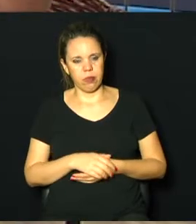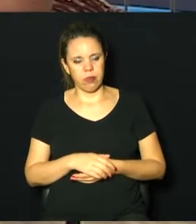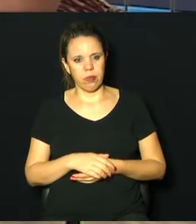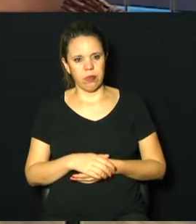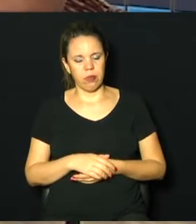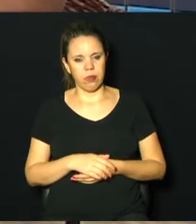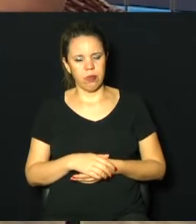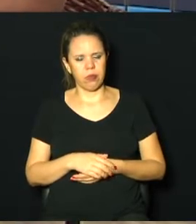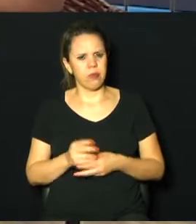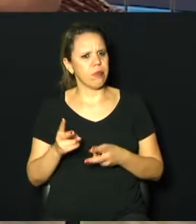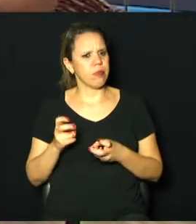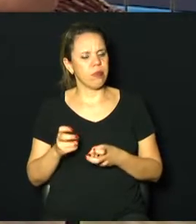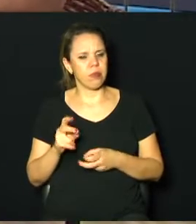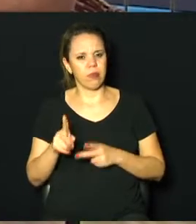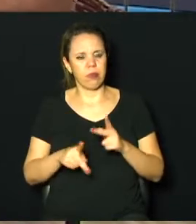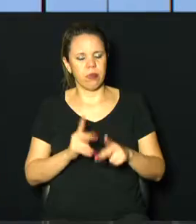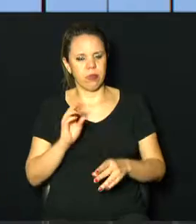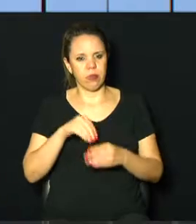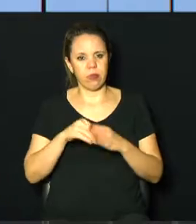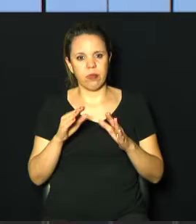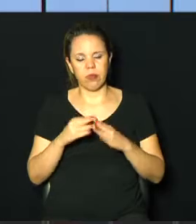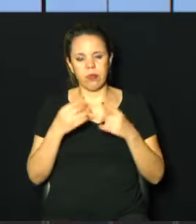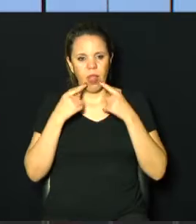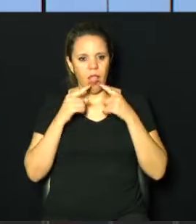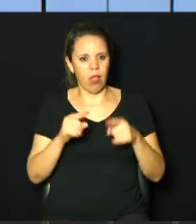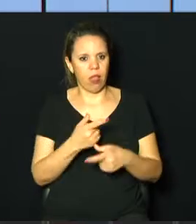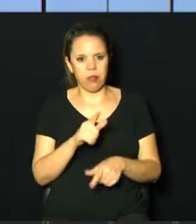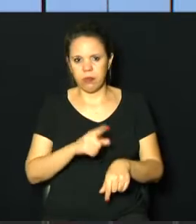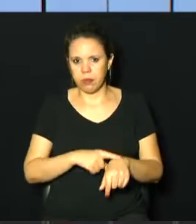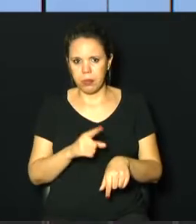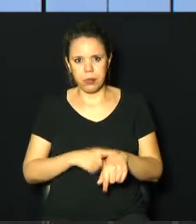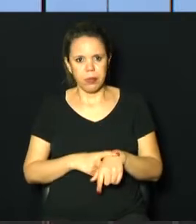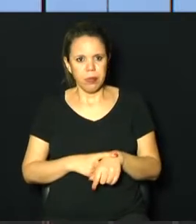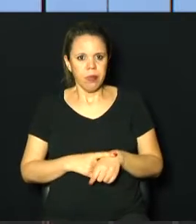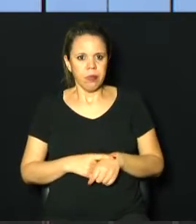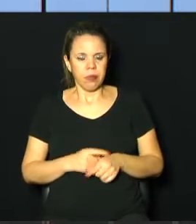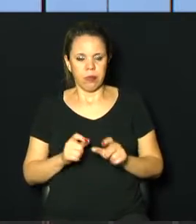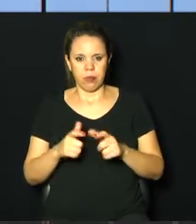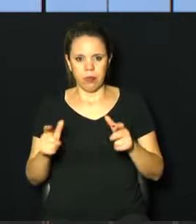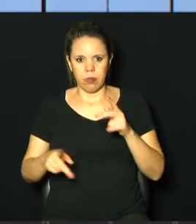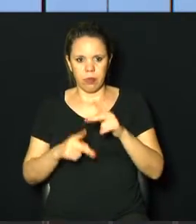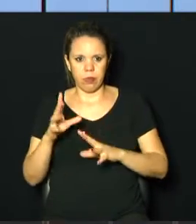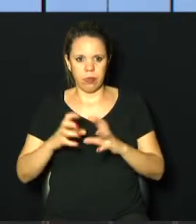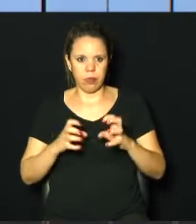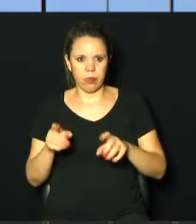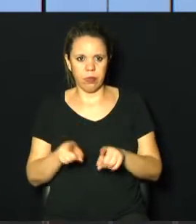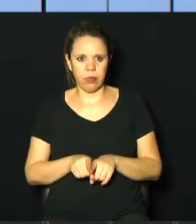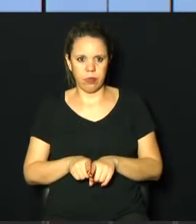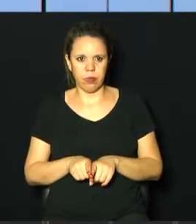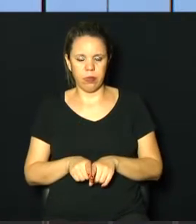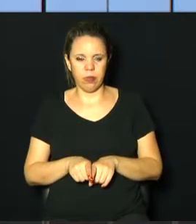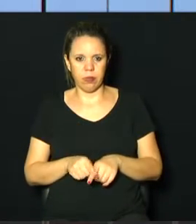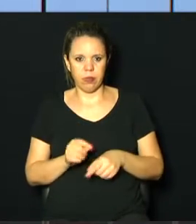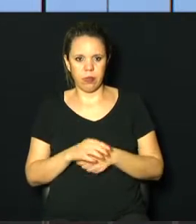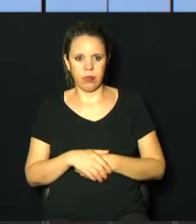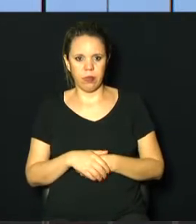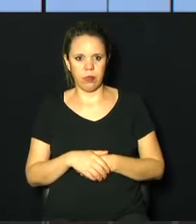isso Anne, aí, sabe o tem que eu que... percebi? As pessoas em casa reclamando que não tinha tempo, mas aumentou os conflitos também entre